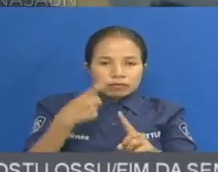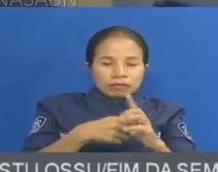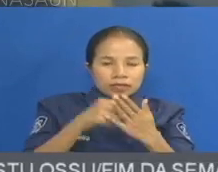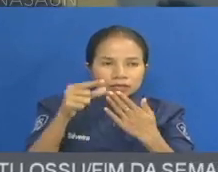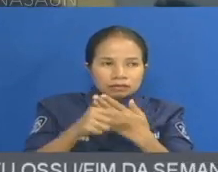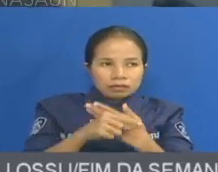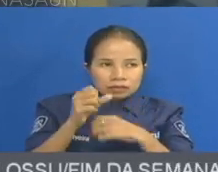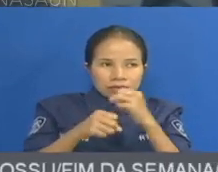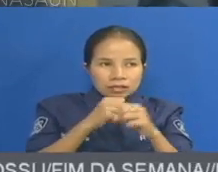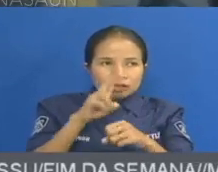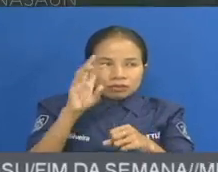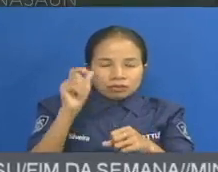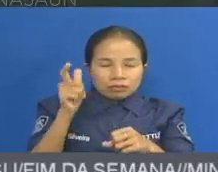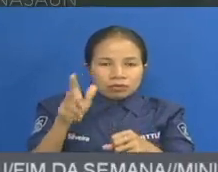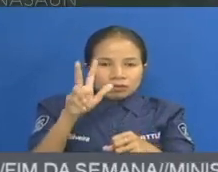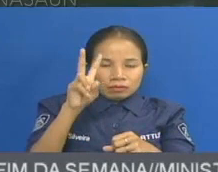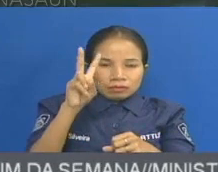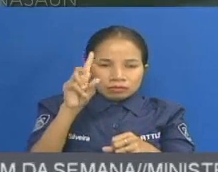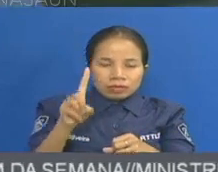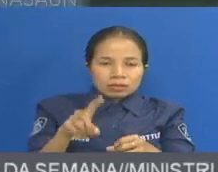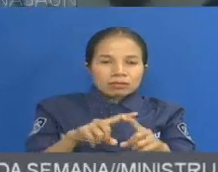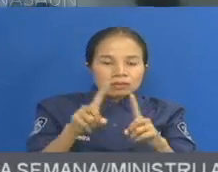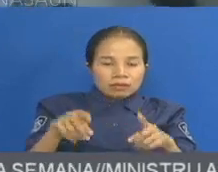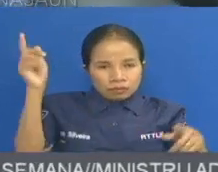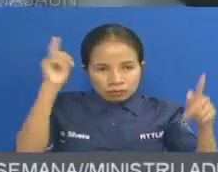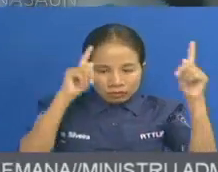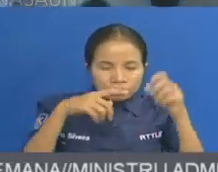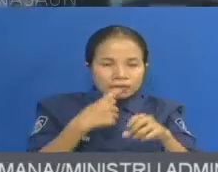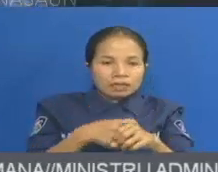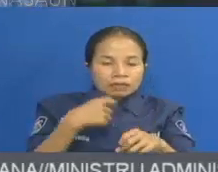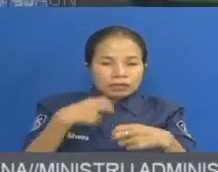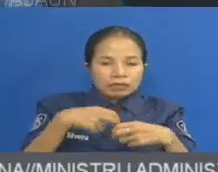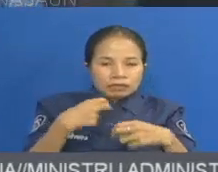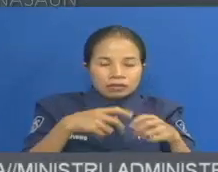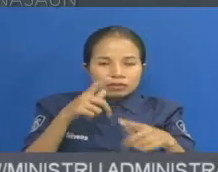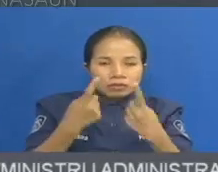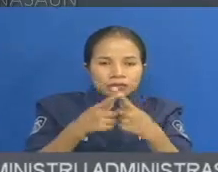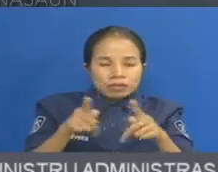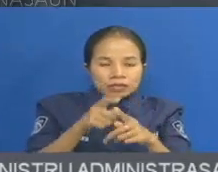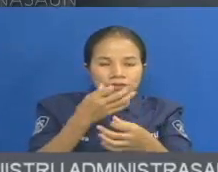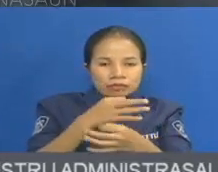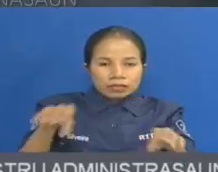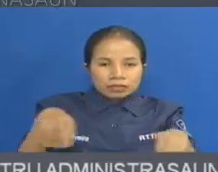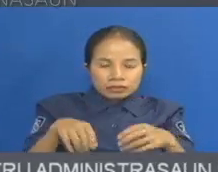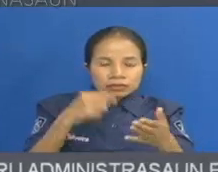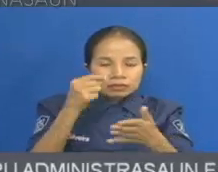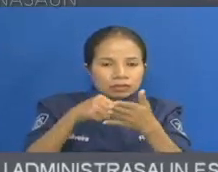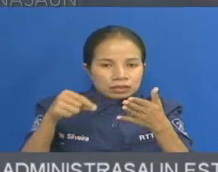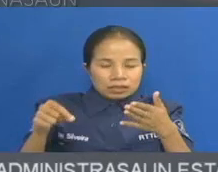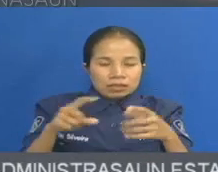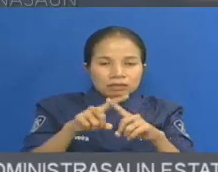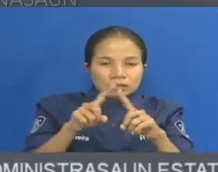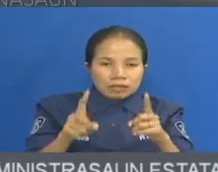agosto, Tinan Rihun Rua Ronulu Resinida, mas bem questão clima, dificulta a companhia ato finalizar obra, ter contrato,